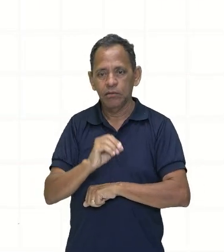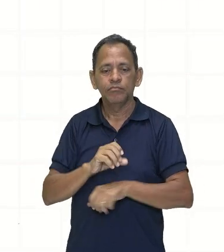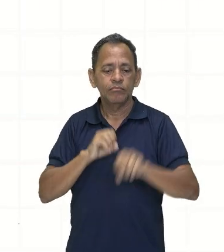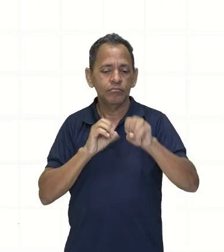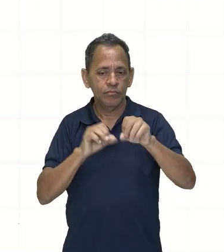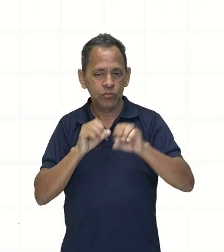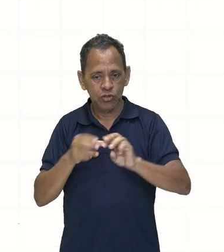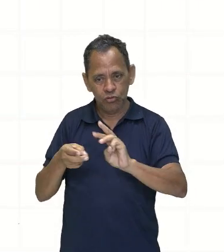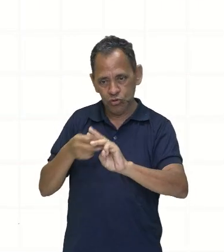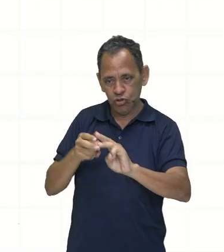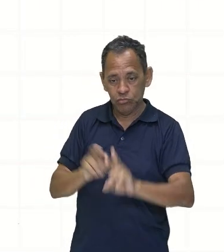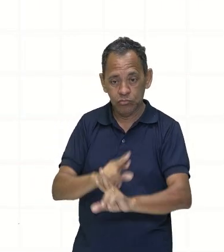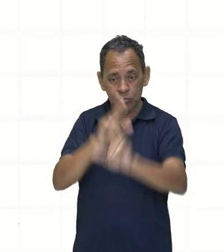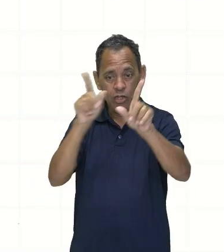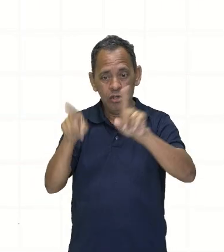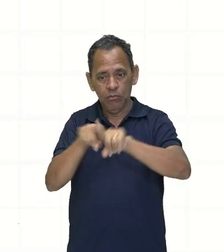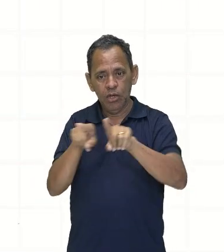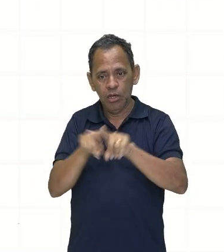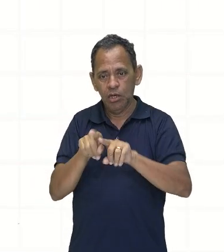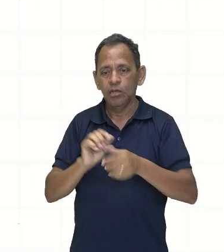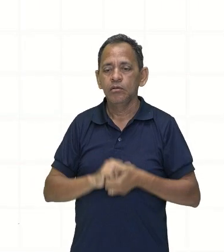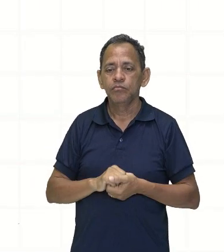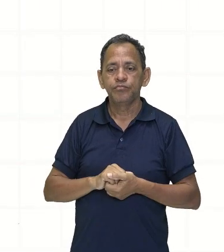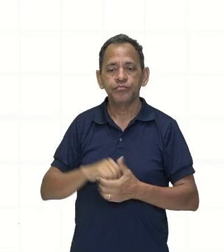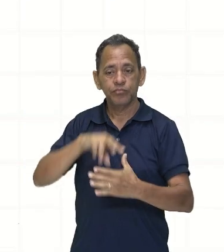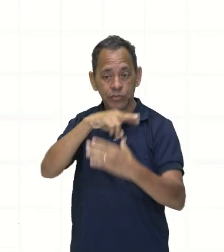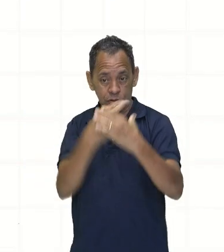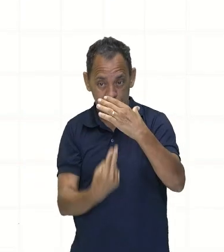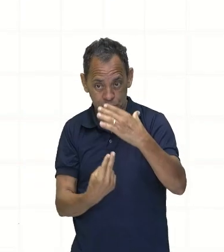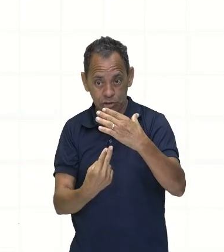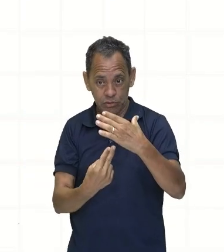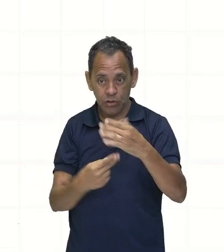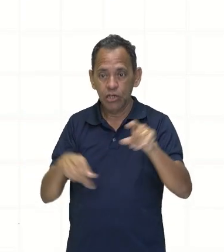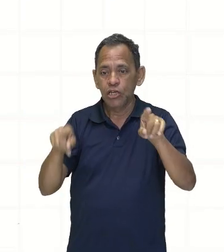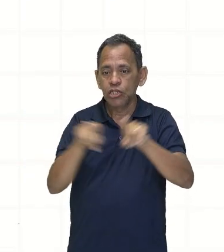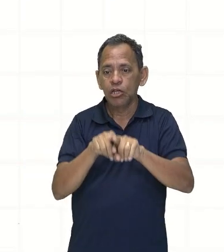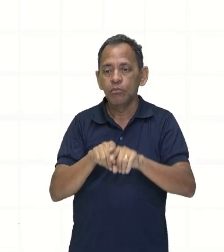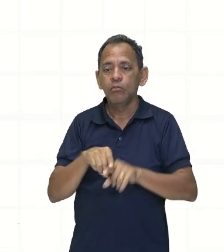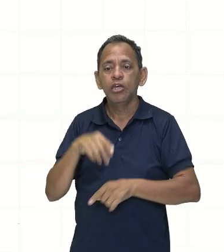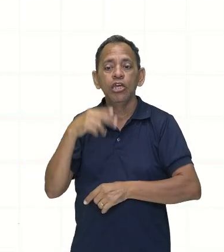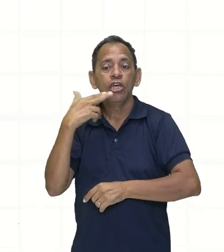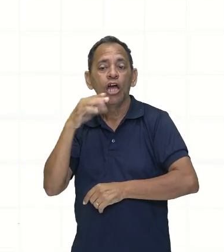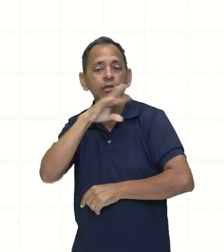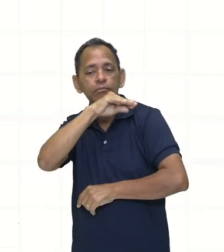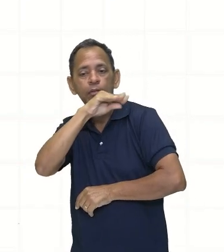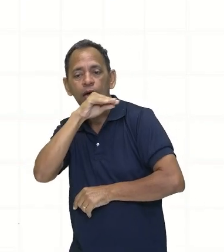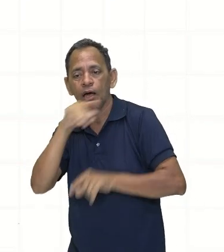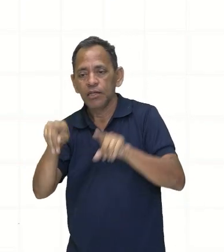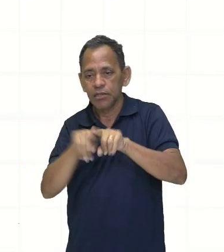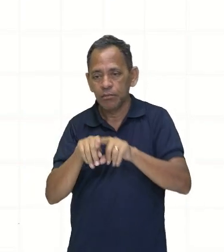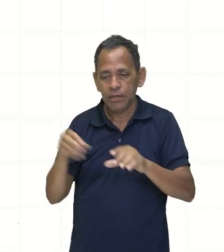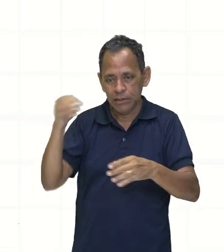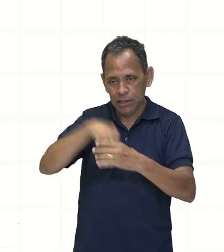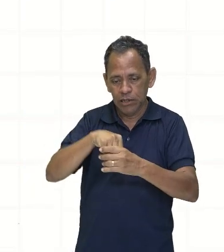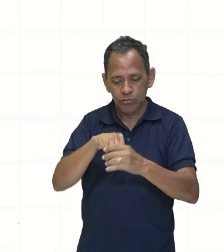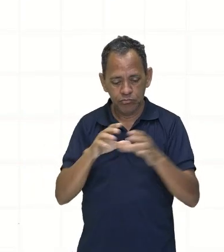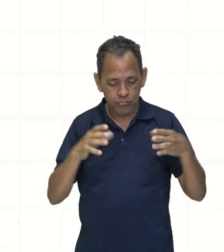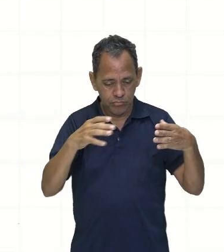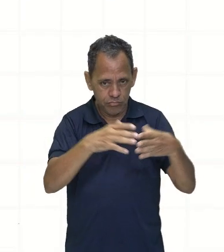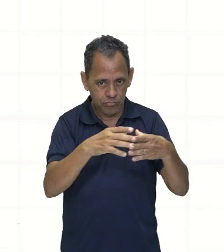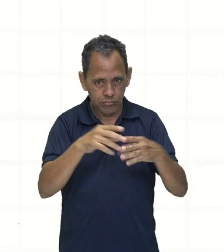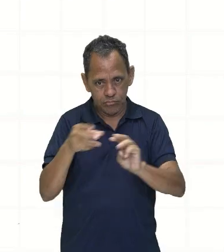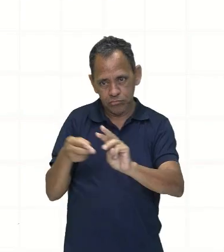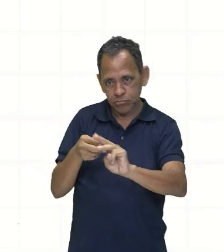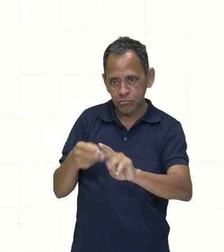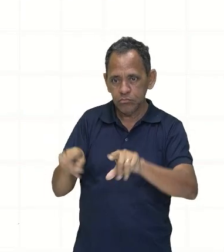diferenciada, intercultural e bilíngue, né, com a língua falada ali nas comunidades indígenas, outros